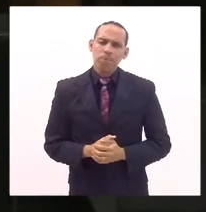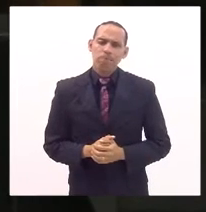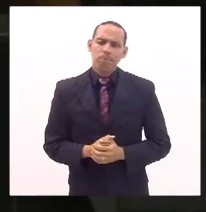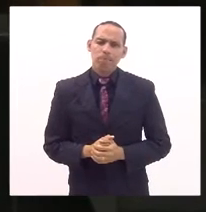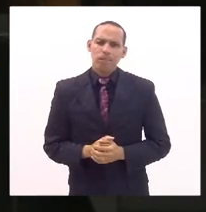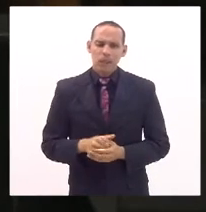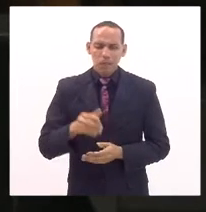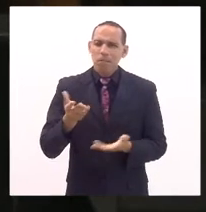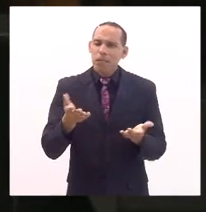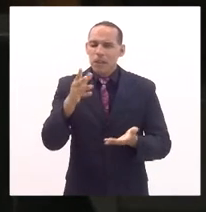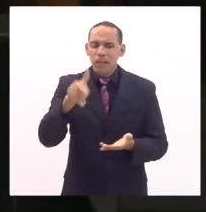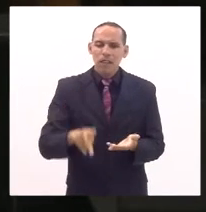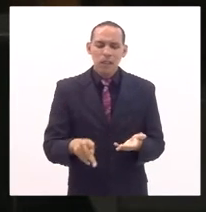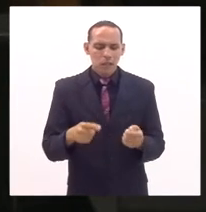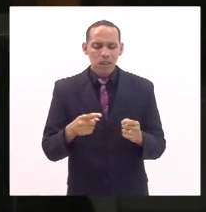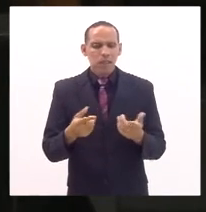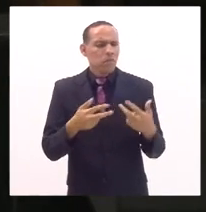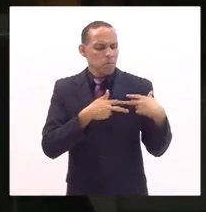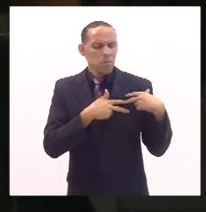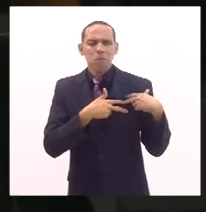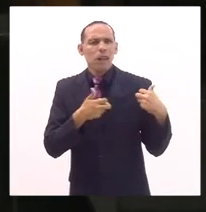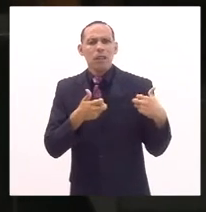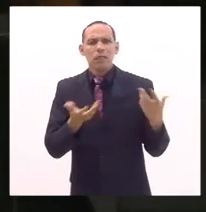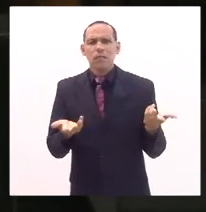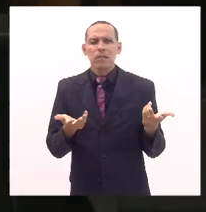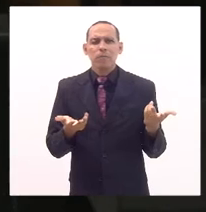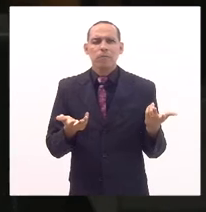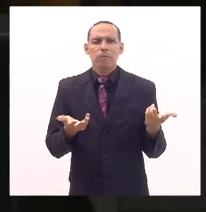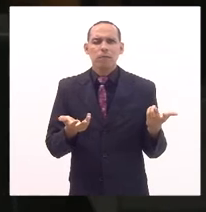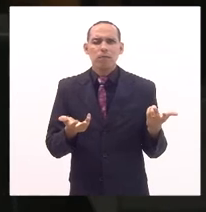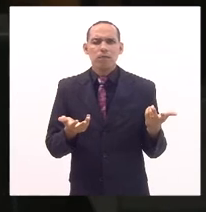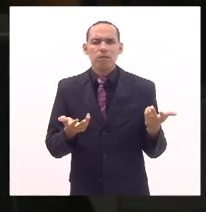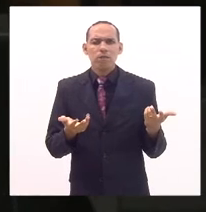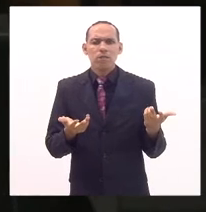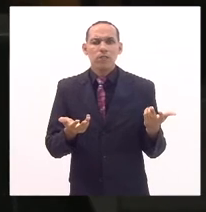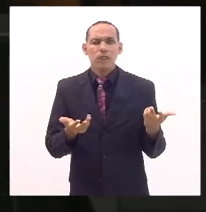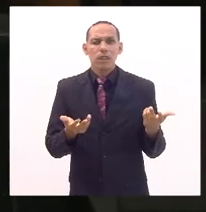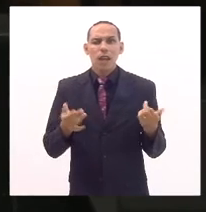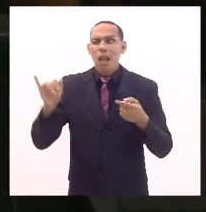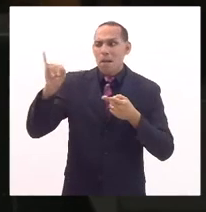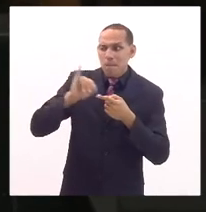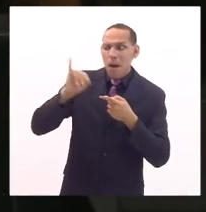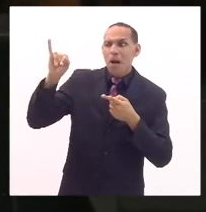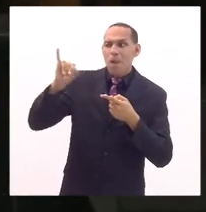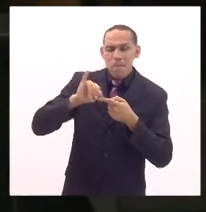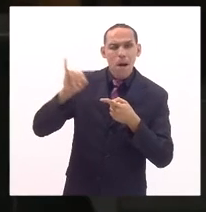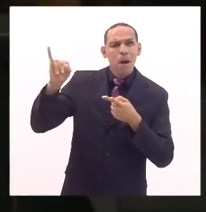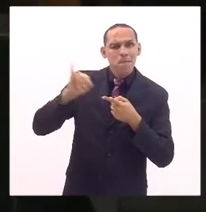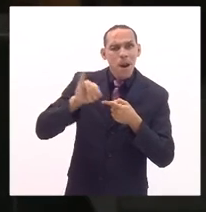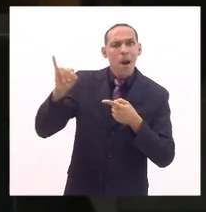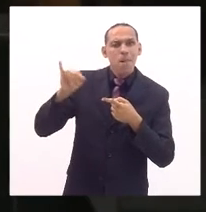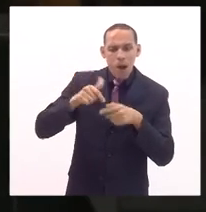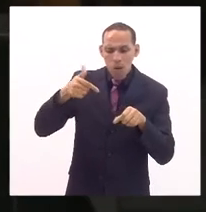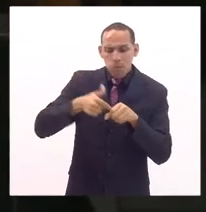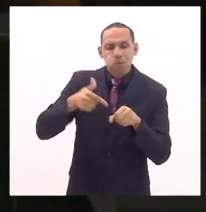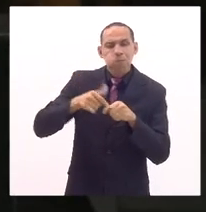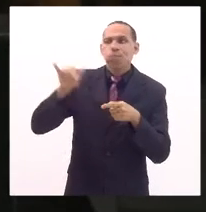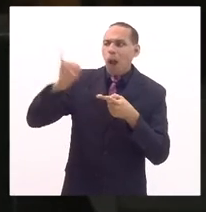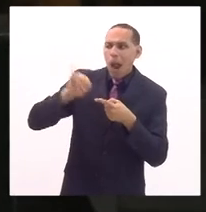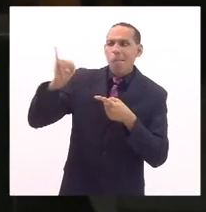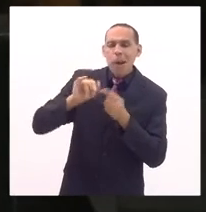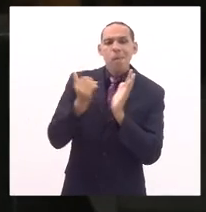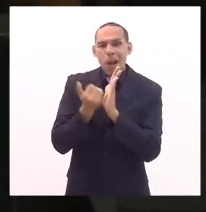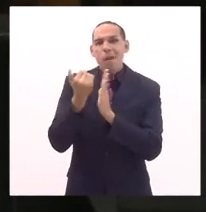a Petrobras Oi tá cada vez importando mais combustível se